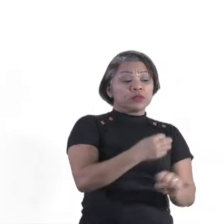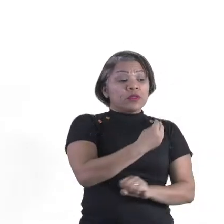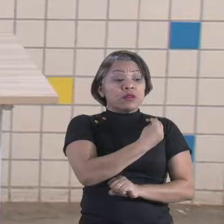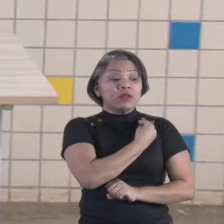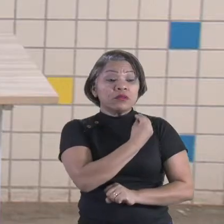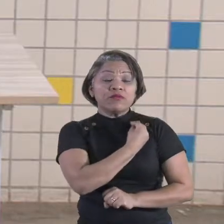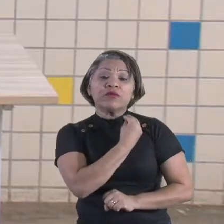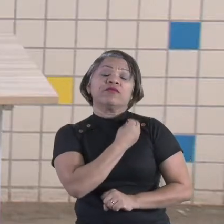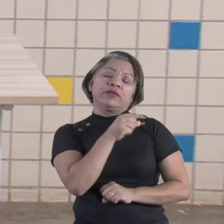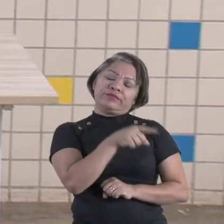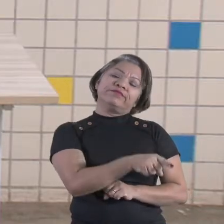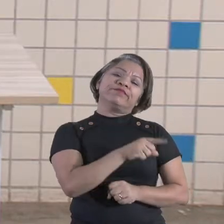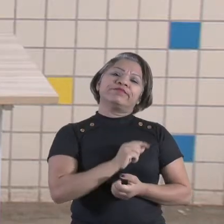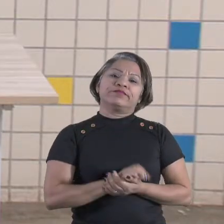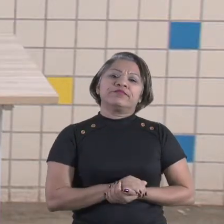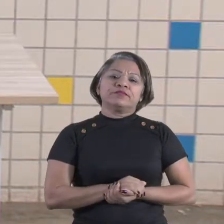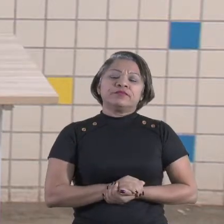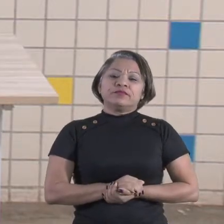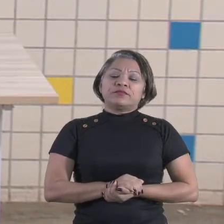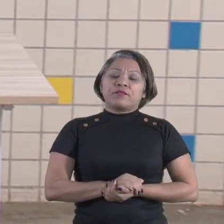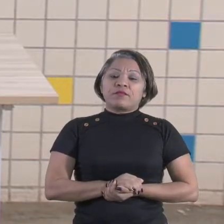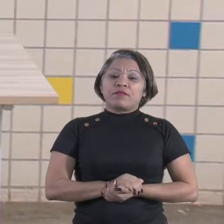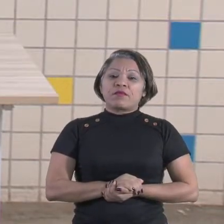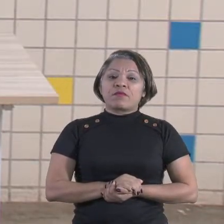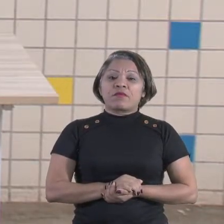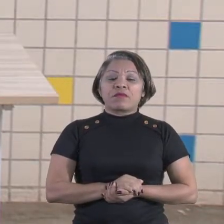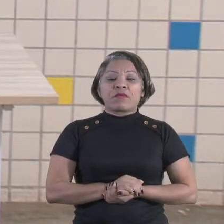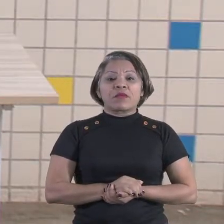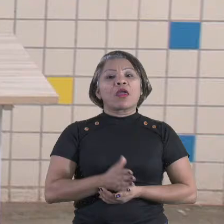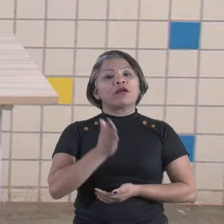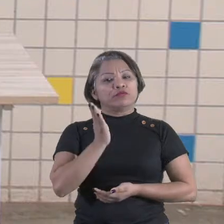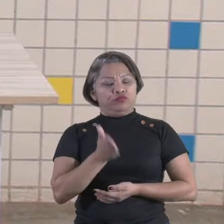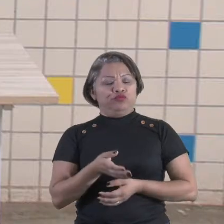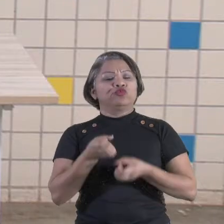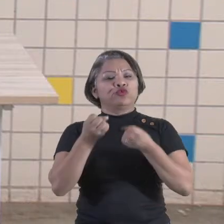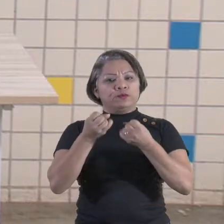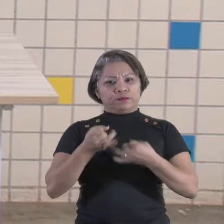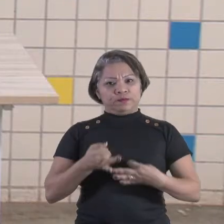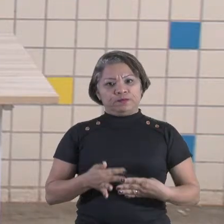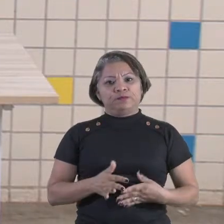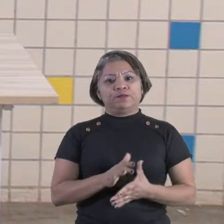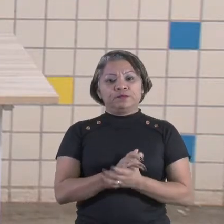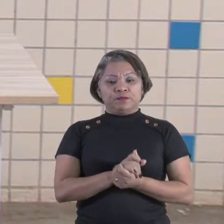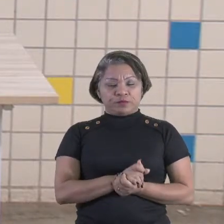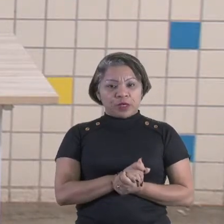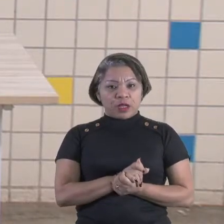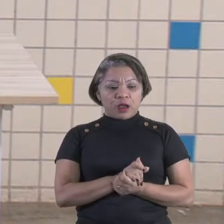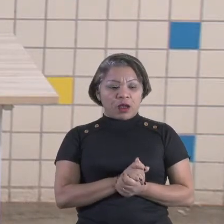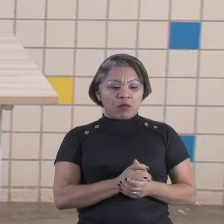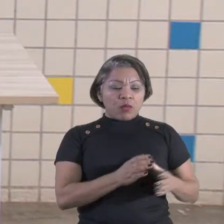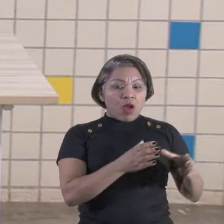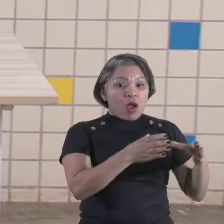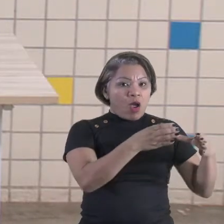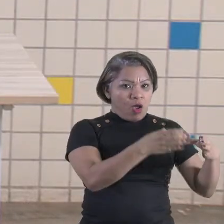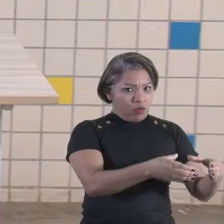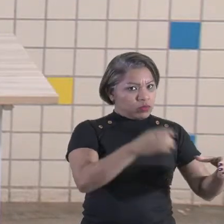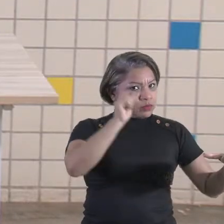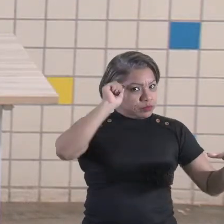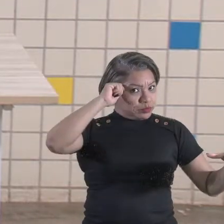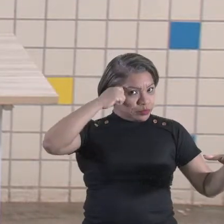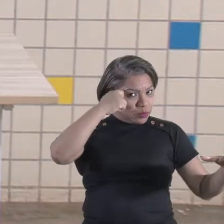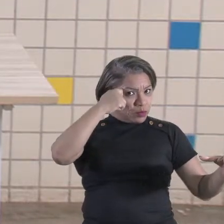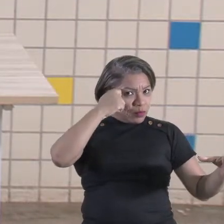ali. E, como eu já disse para vocês, o quilombo mais famoso foi o Quilombo dos